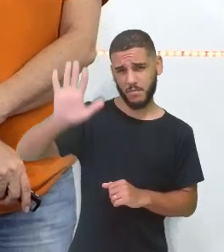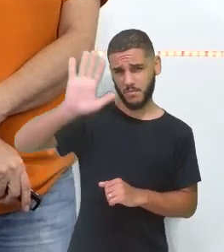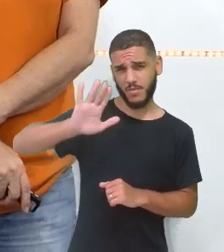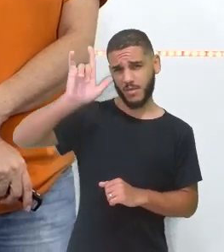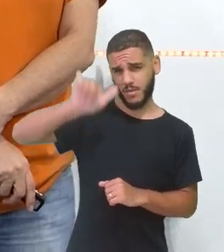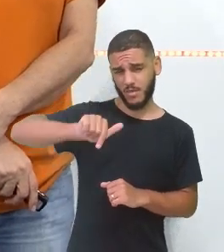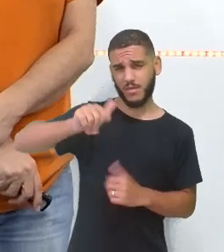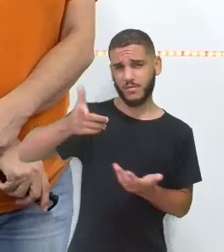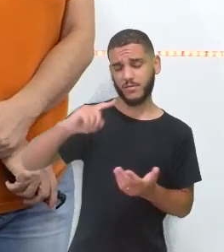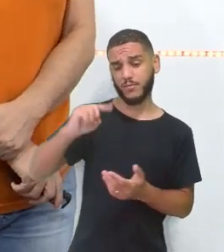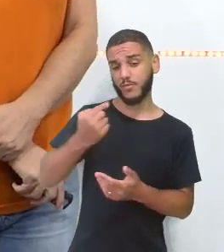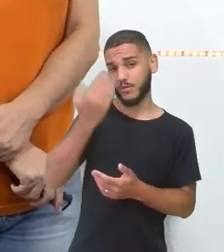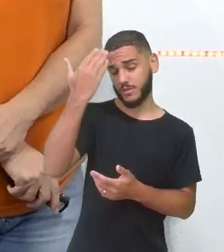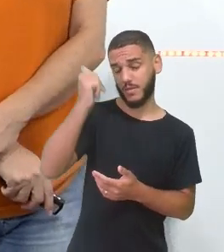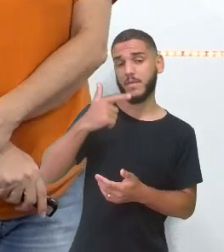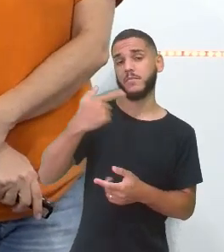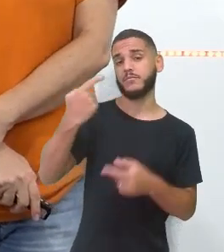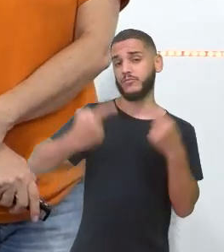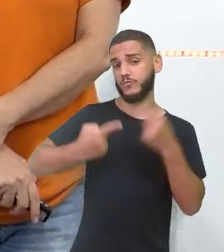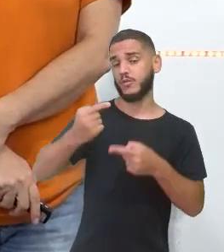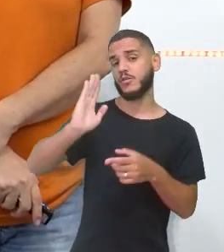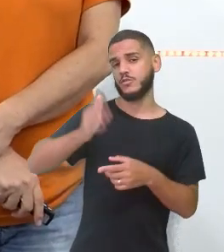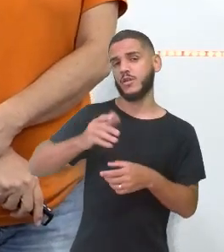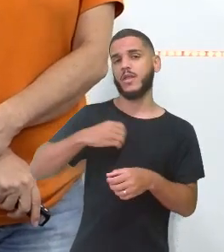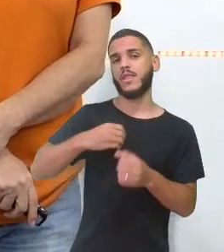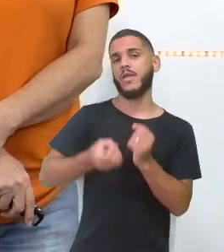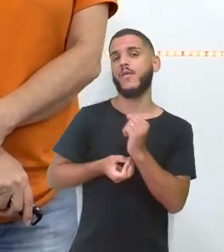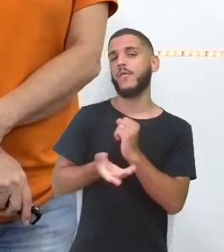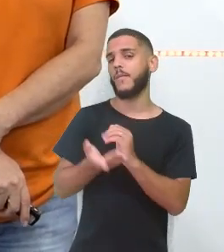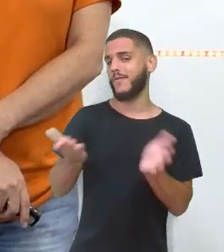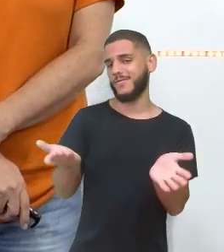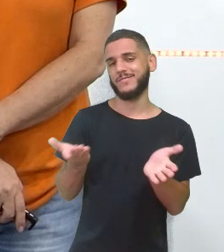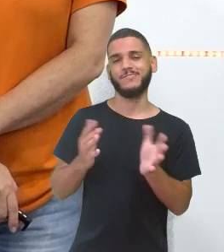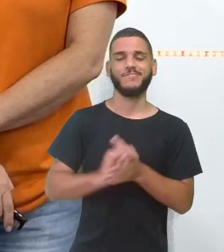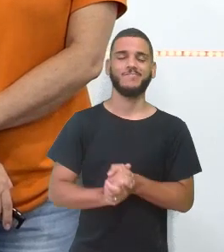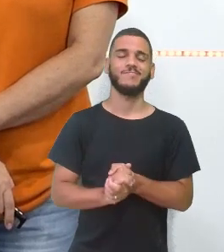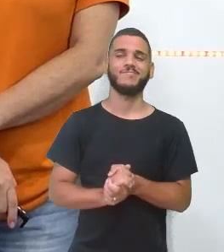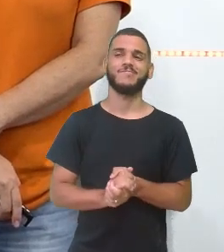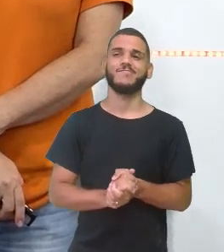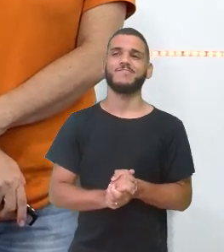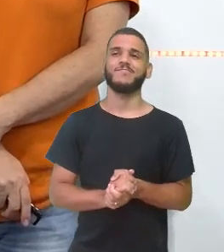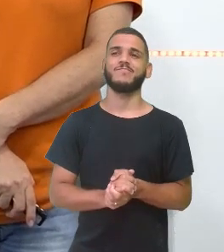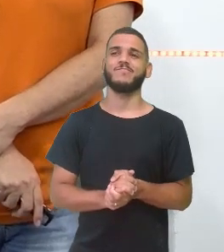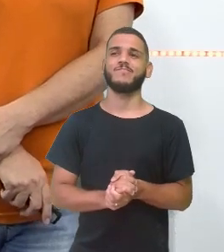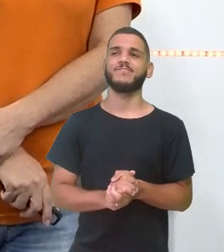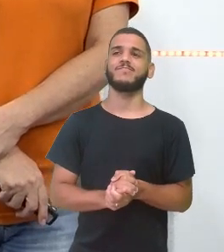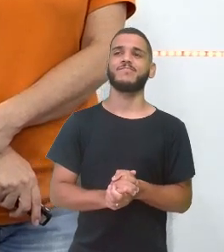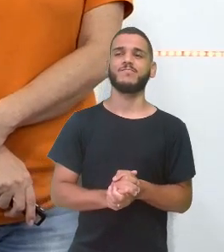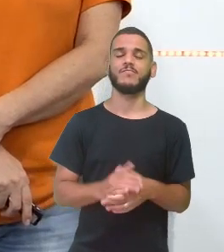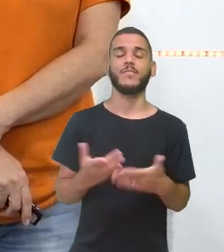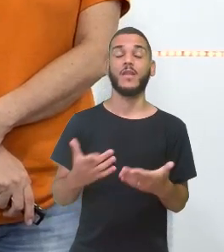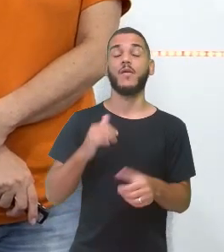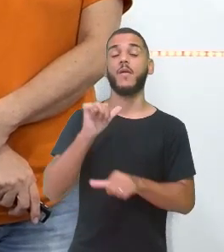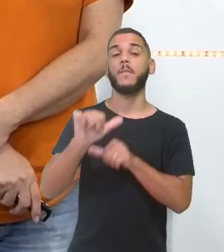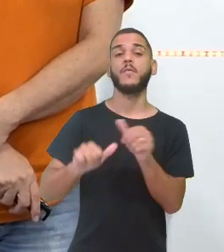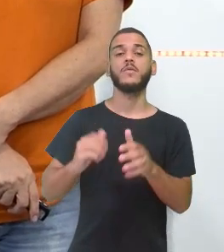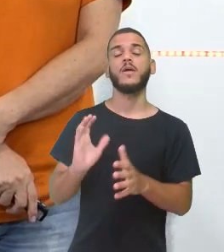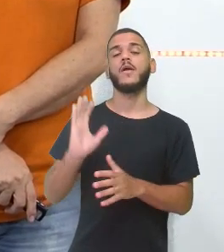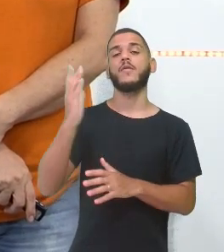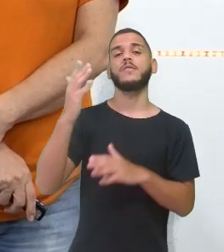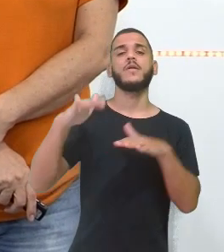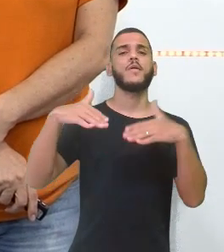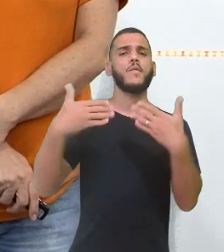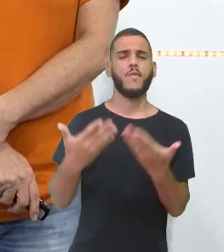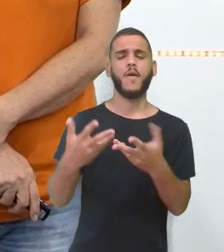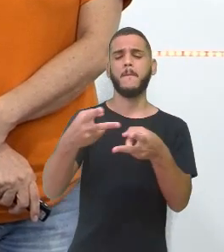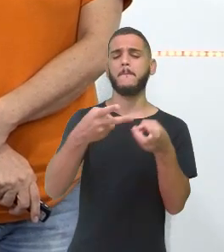essas? A gente já sabe, a gente já discutiu, não foi? A gente já deu um spoiler básico aqui do que estava vendo. São imagens do nosso Recife, ó. E a gente